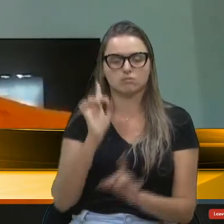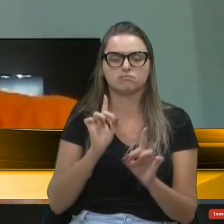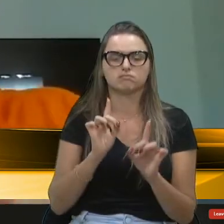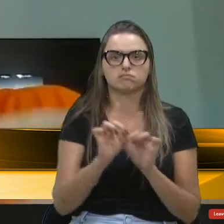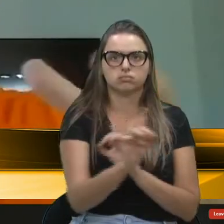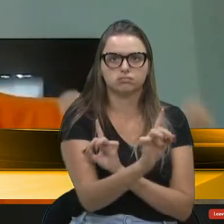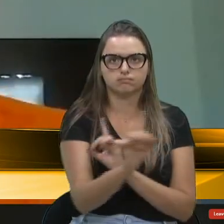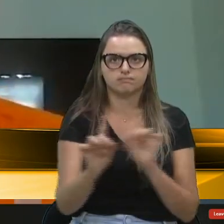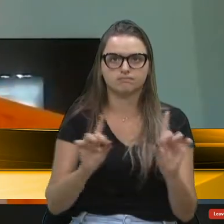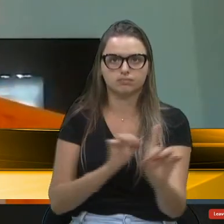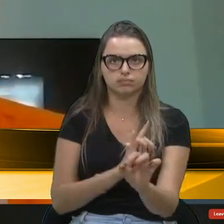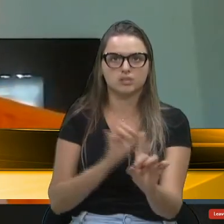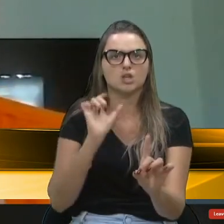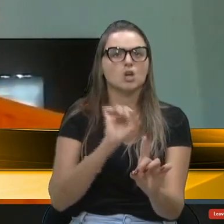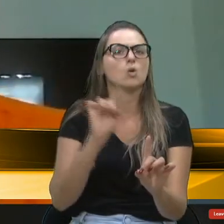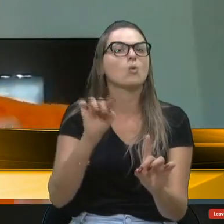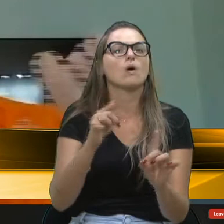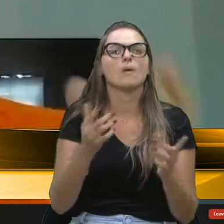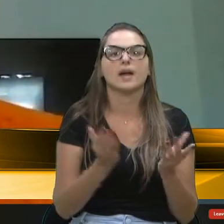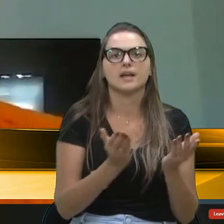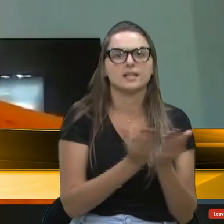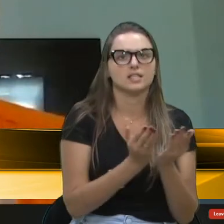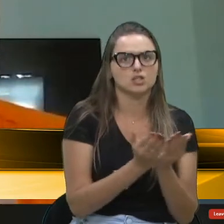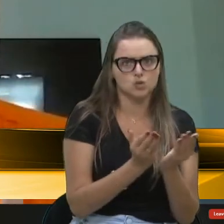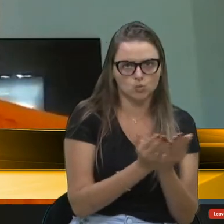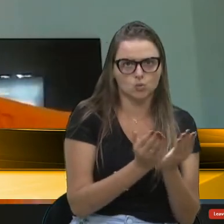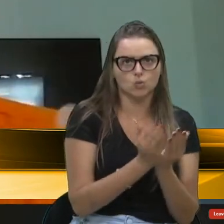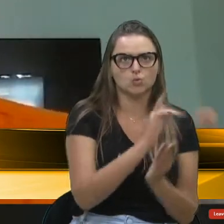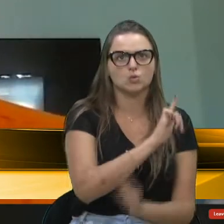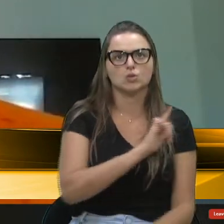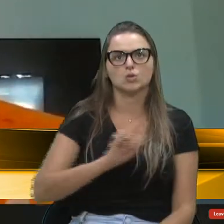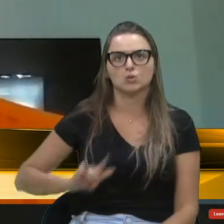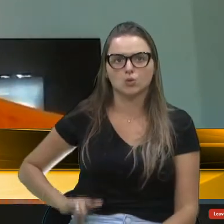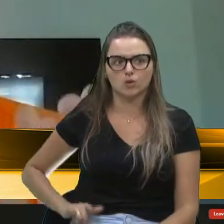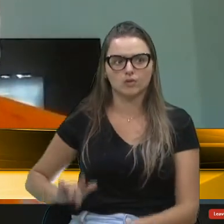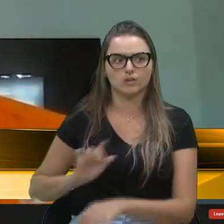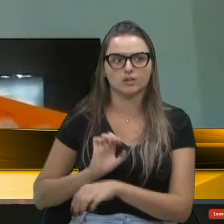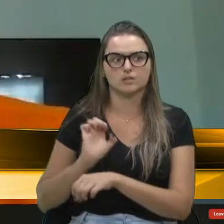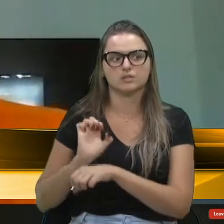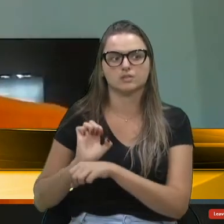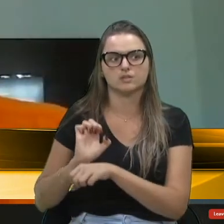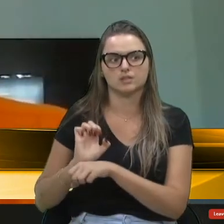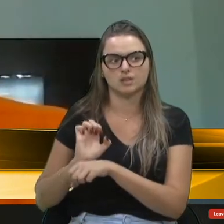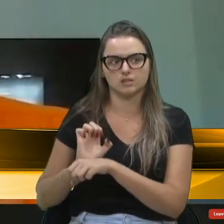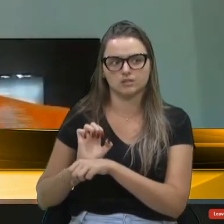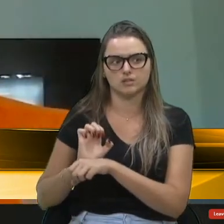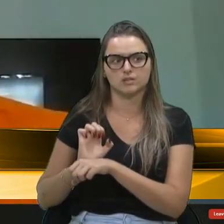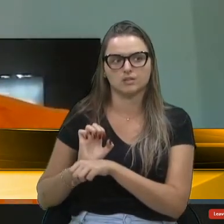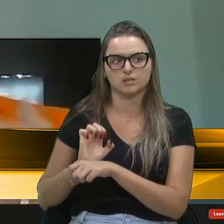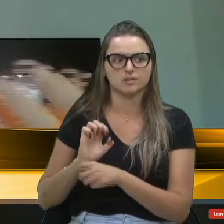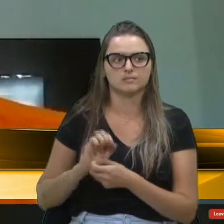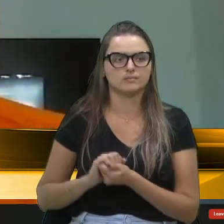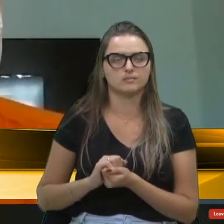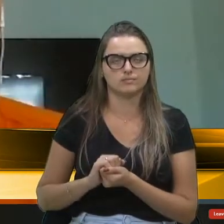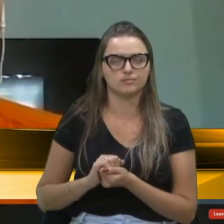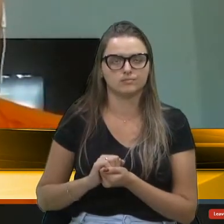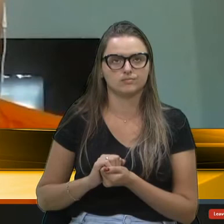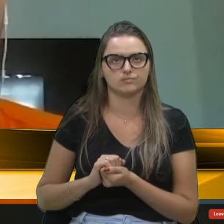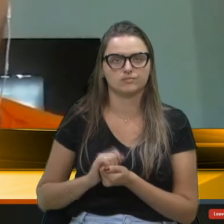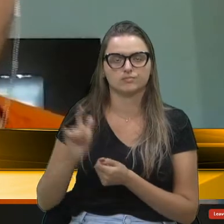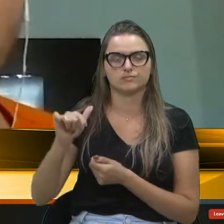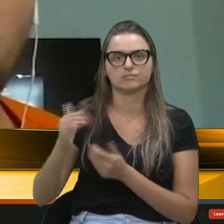qual é o estudo que o governador usou para fechar o comércio. A gente tem esse